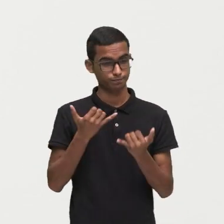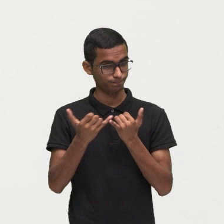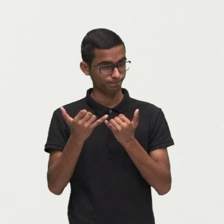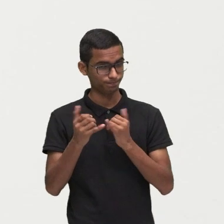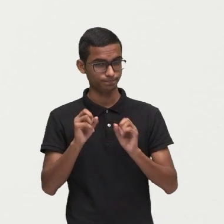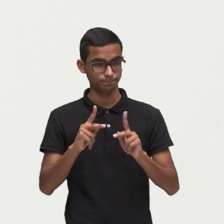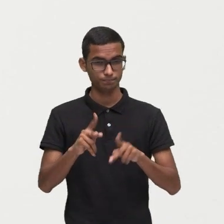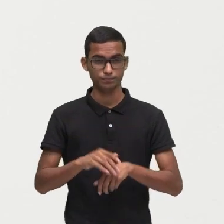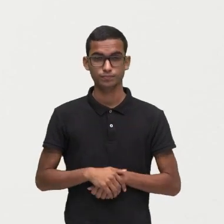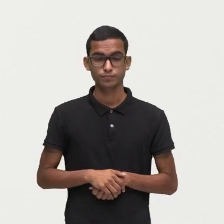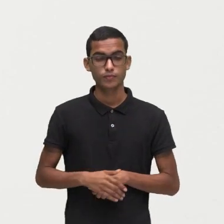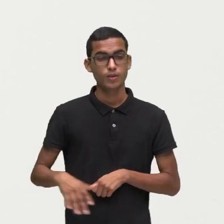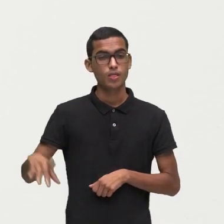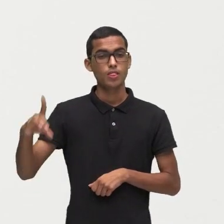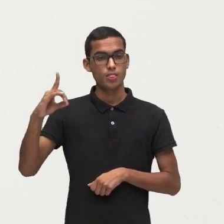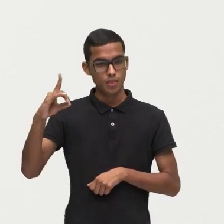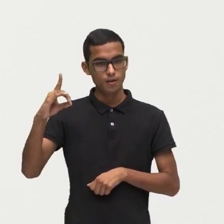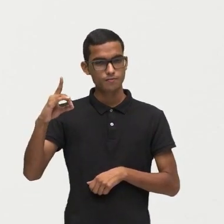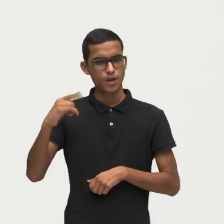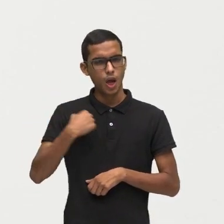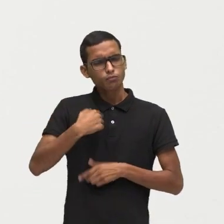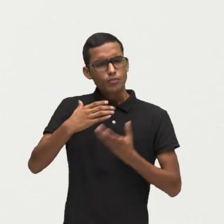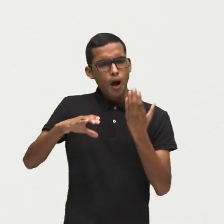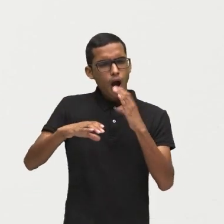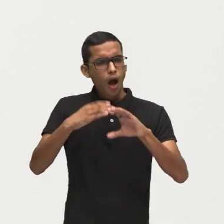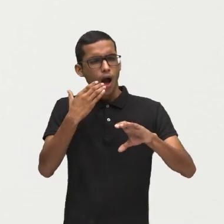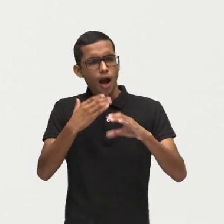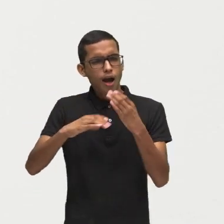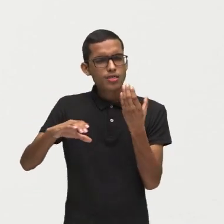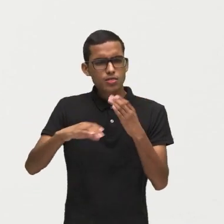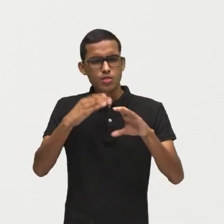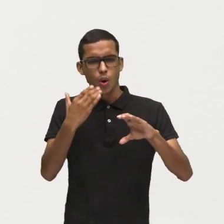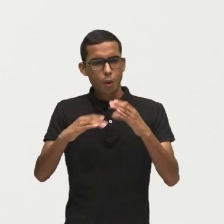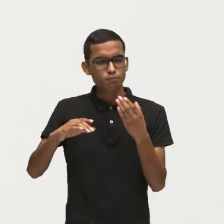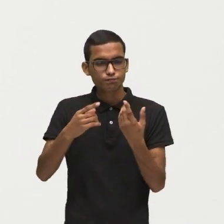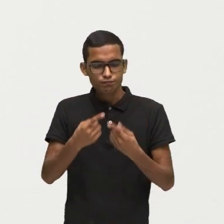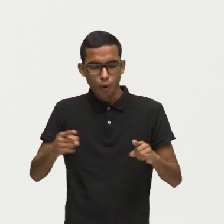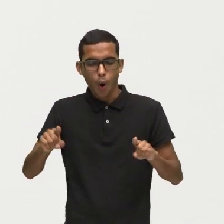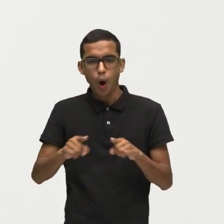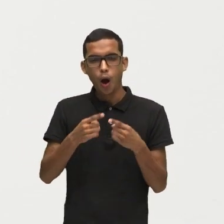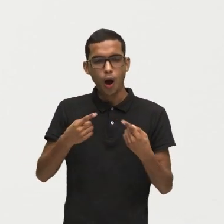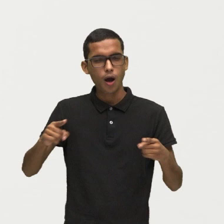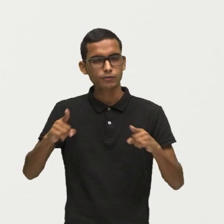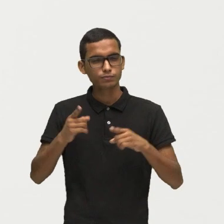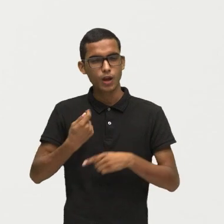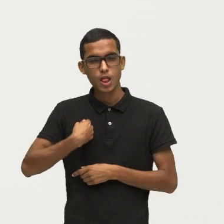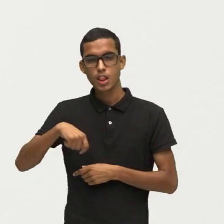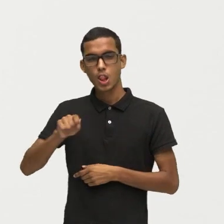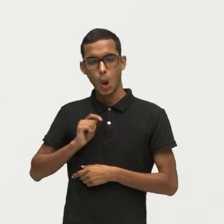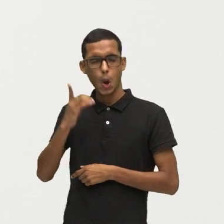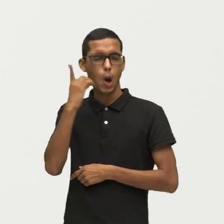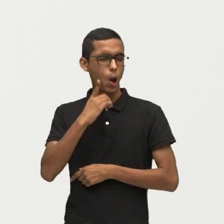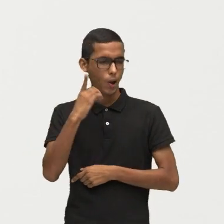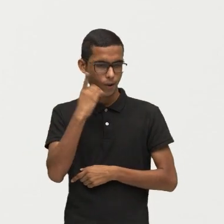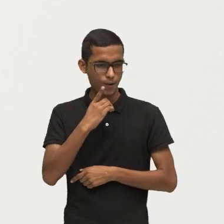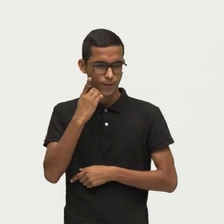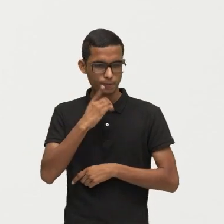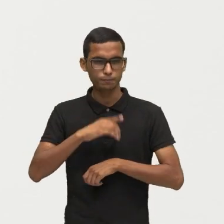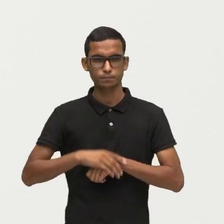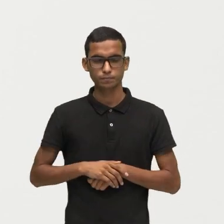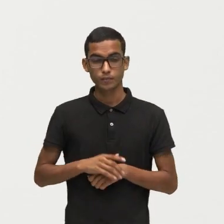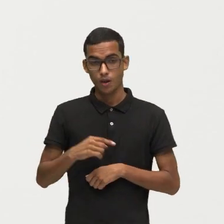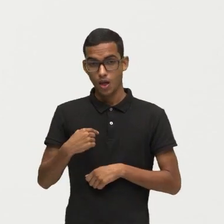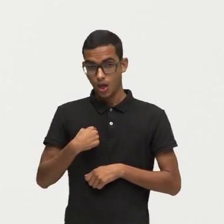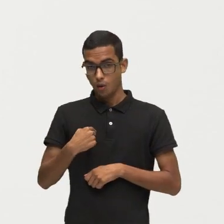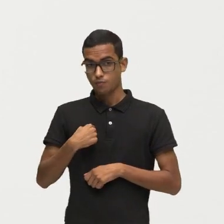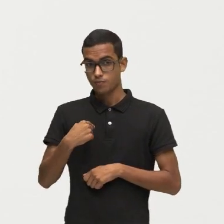canto canciones en español todos los días. Tem um verbo cantar. Eu estou dizendo que eu canto,